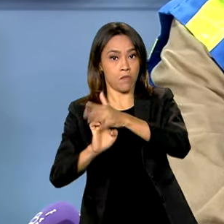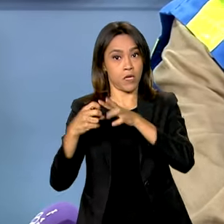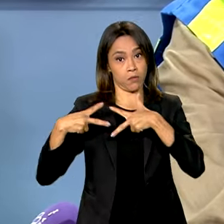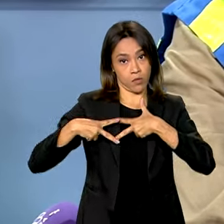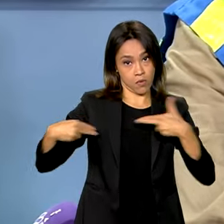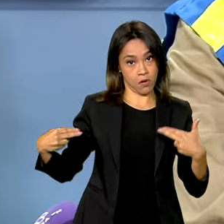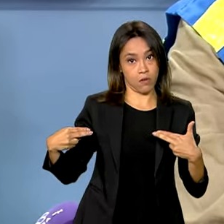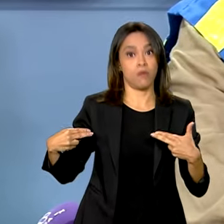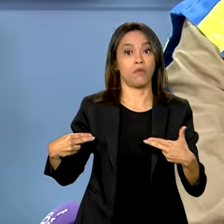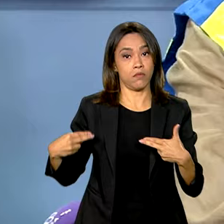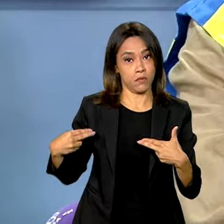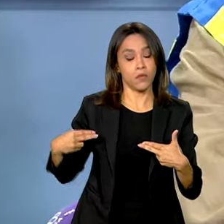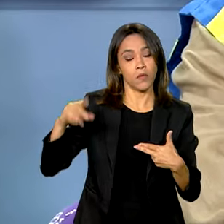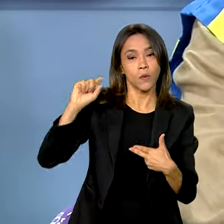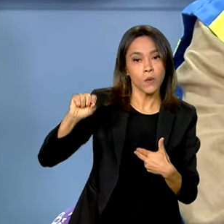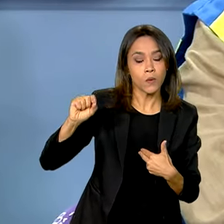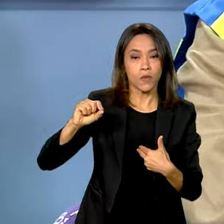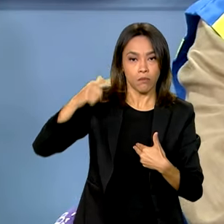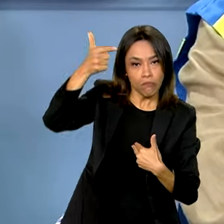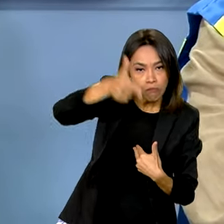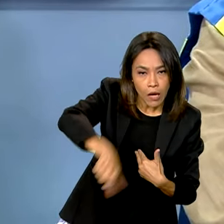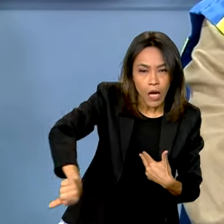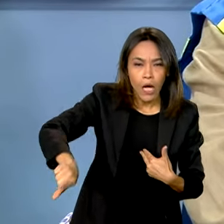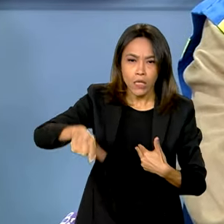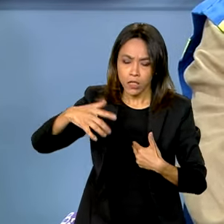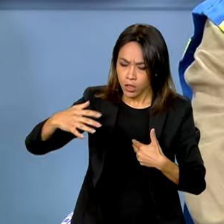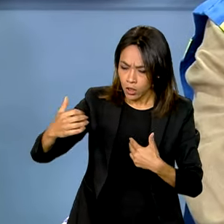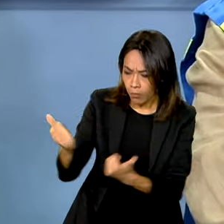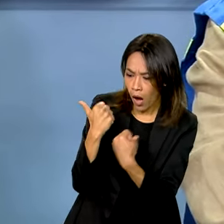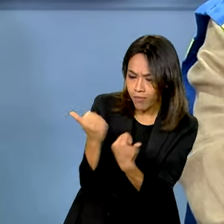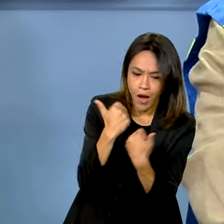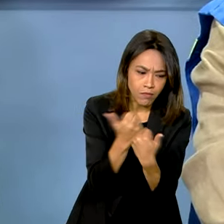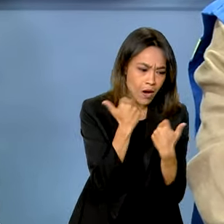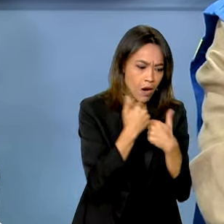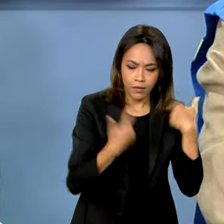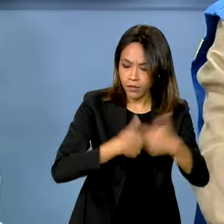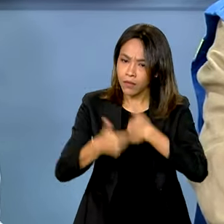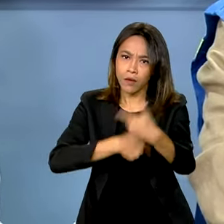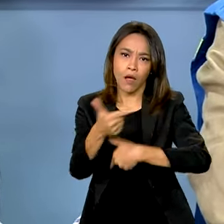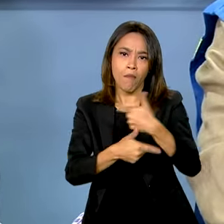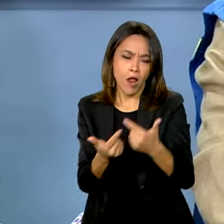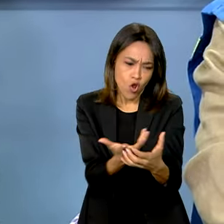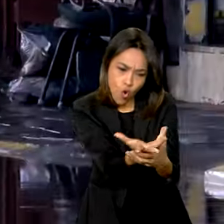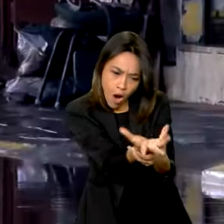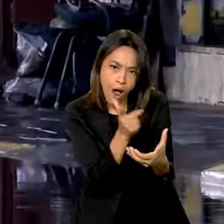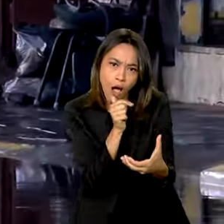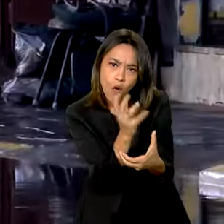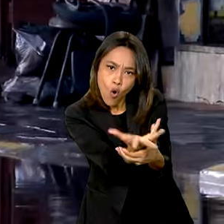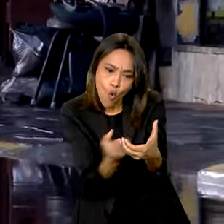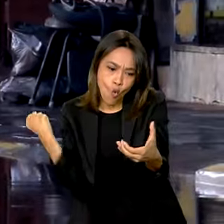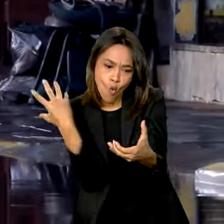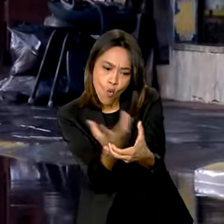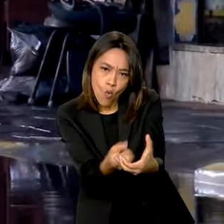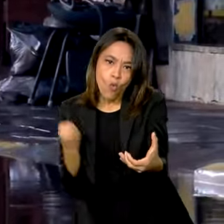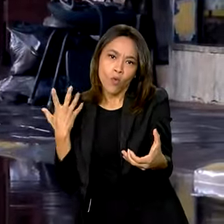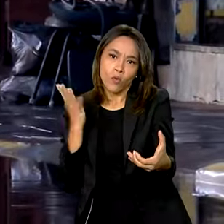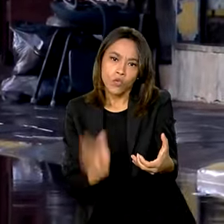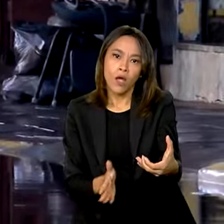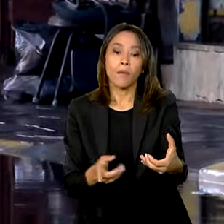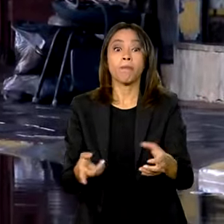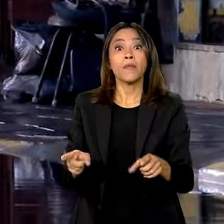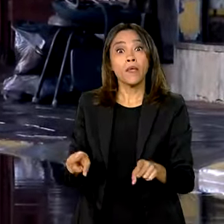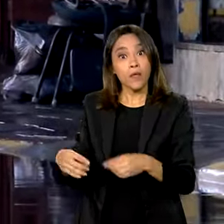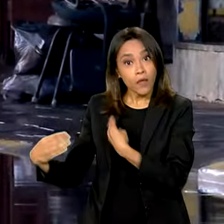ampliar a capacidade de trabalho para a retirada dessa água. E a orientação do